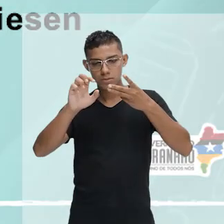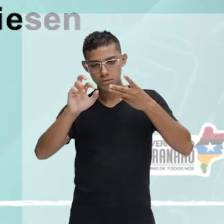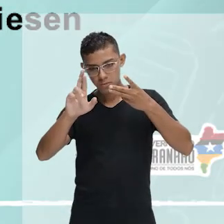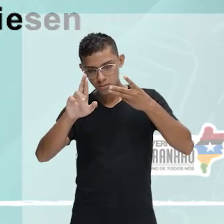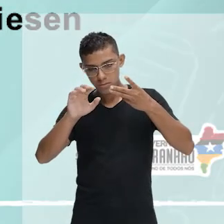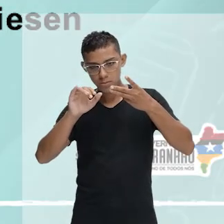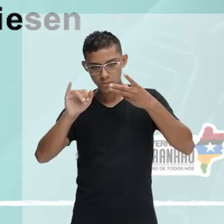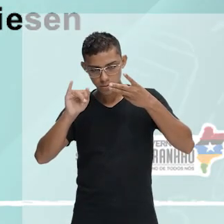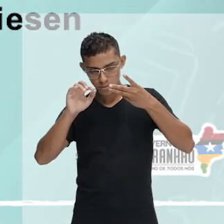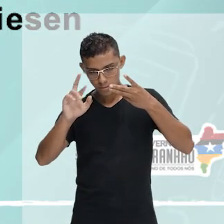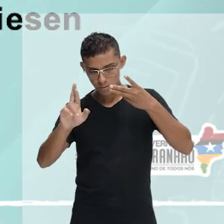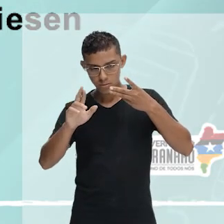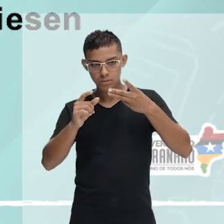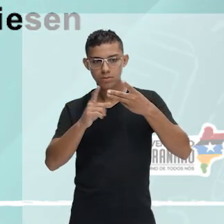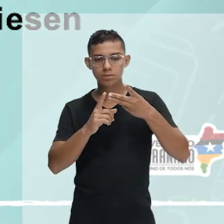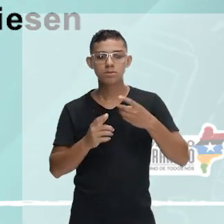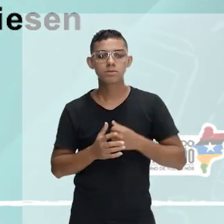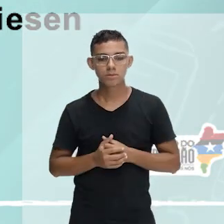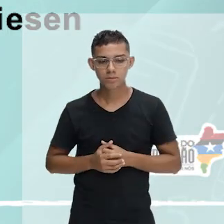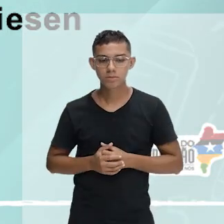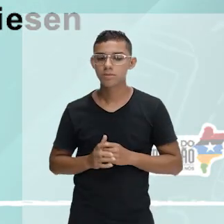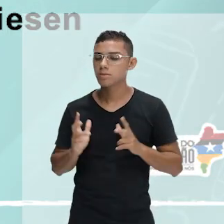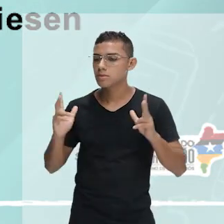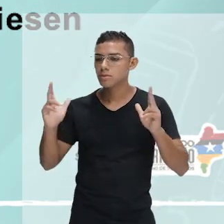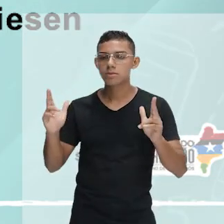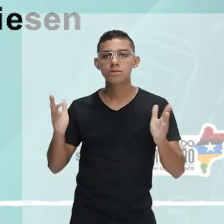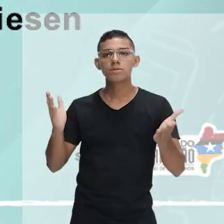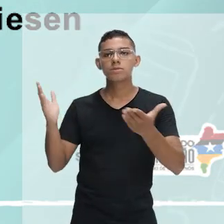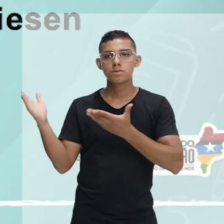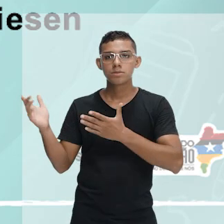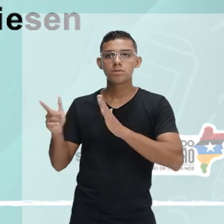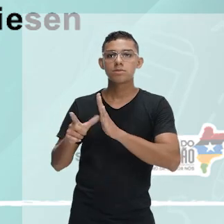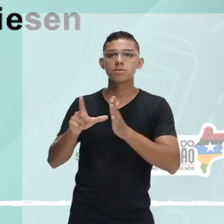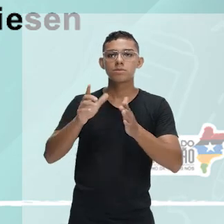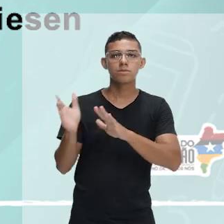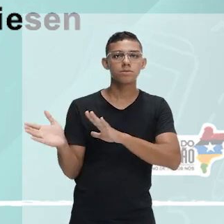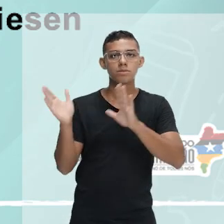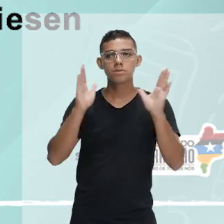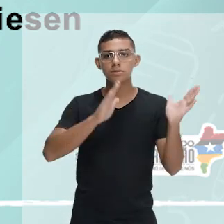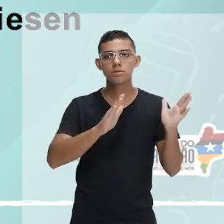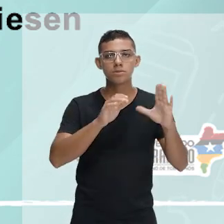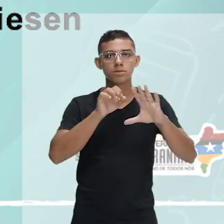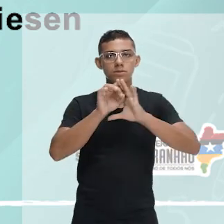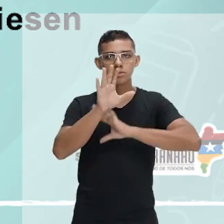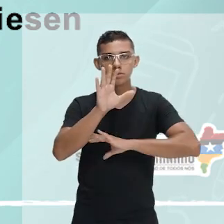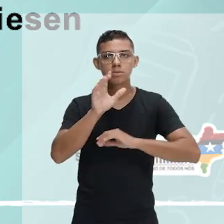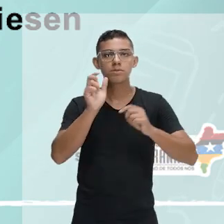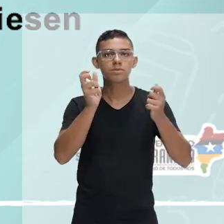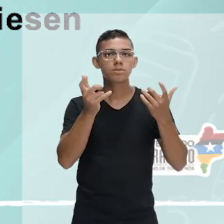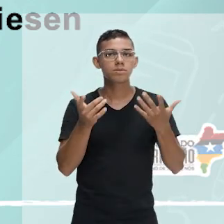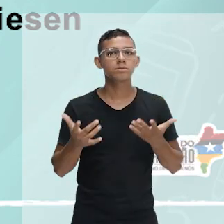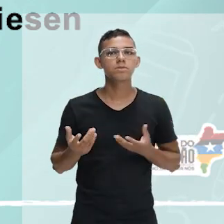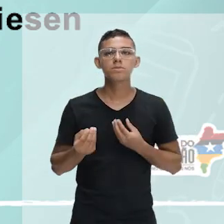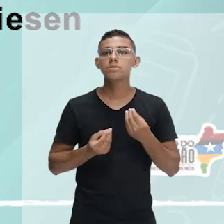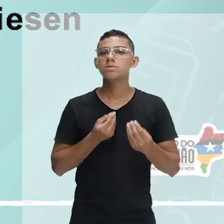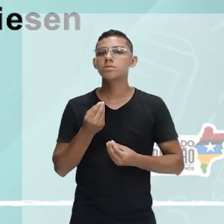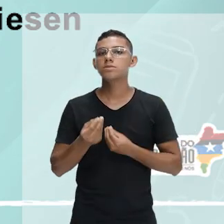beber, salir e beber. Eu fiz a mesma coisa que no slide passado, tá? Da forma